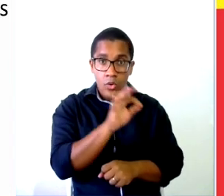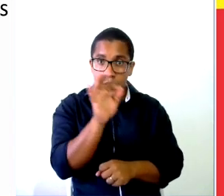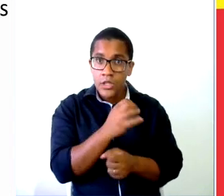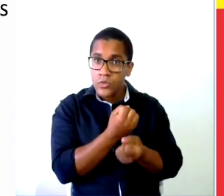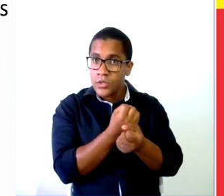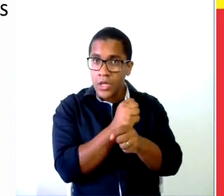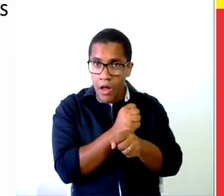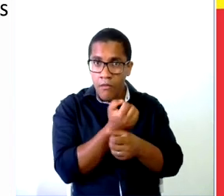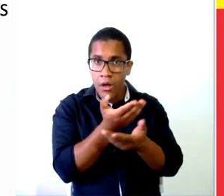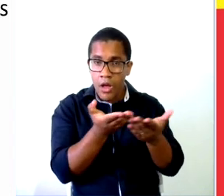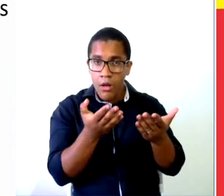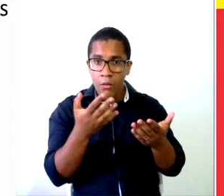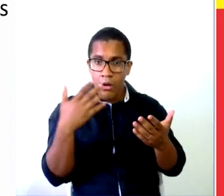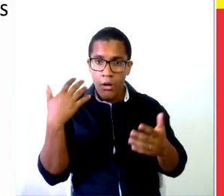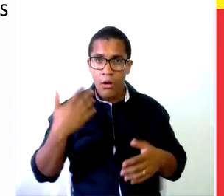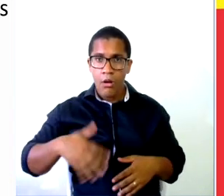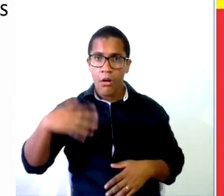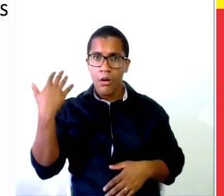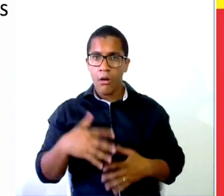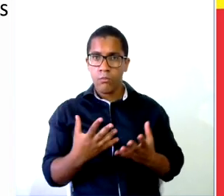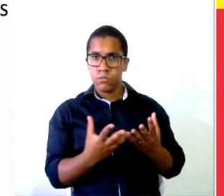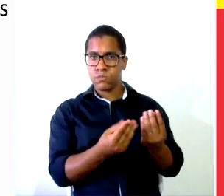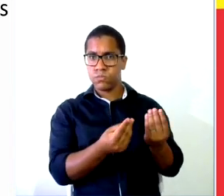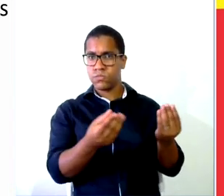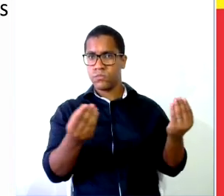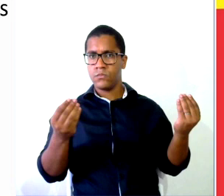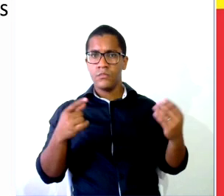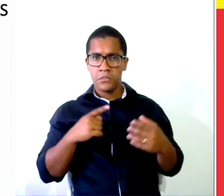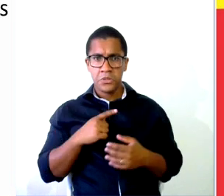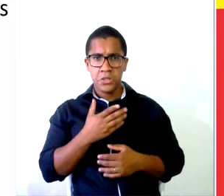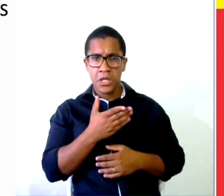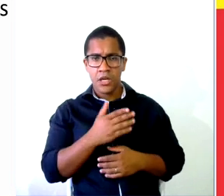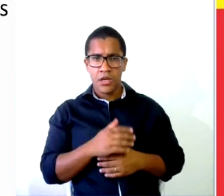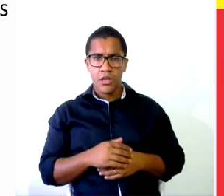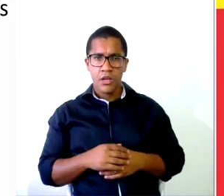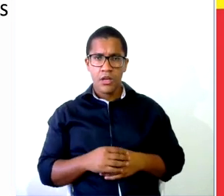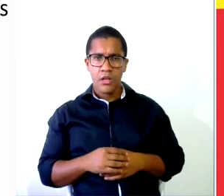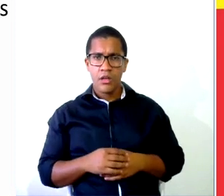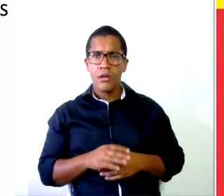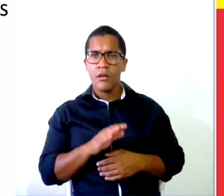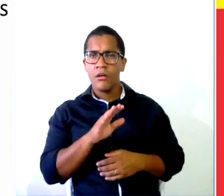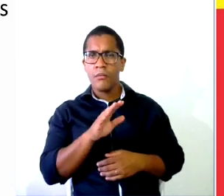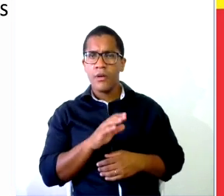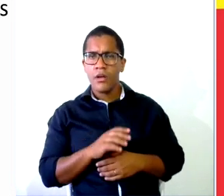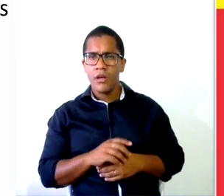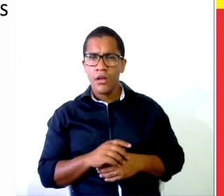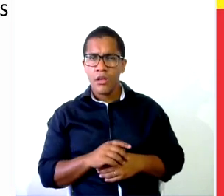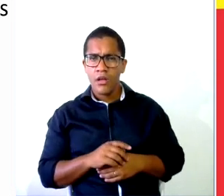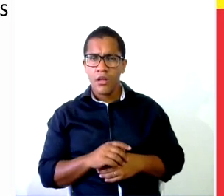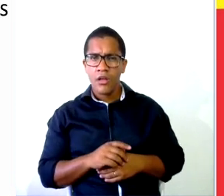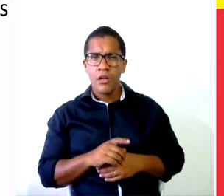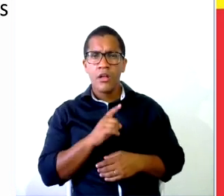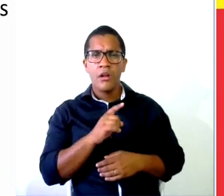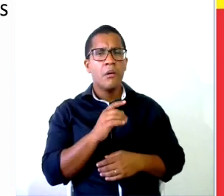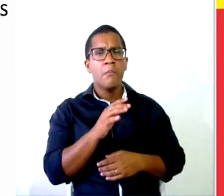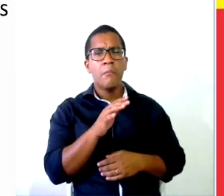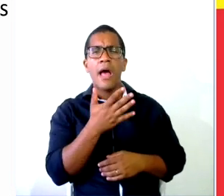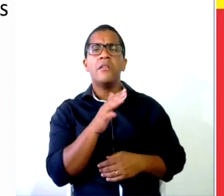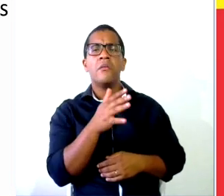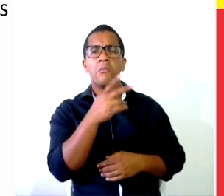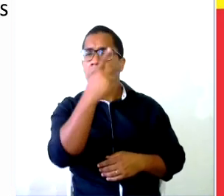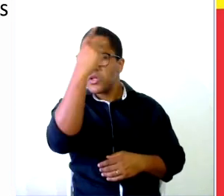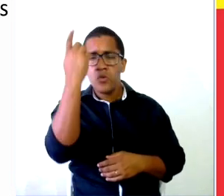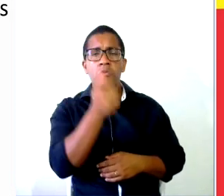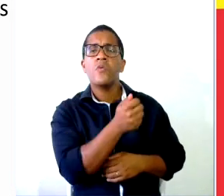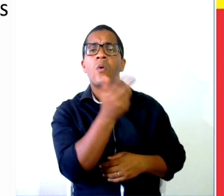35% da população ser escrava. É só. O que correspondia a 2